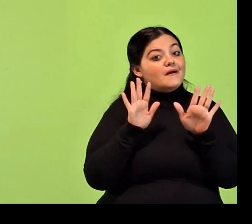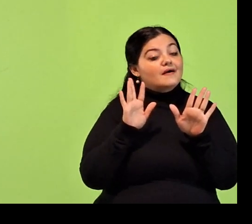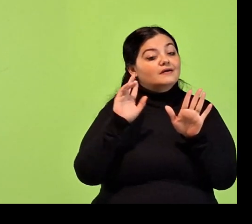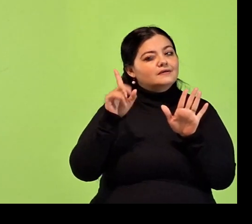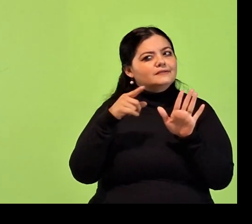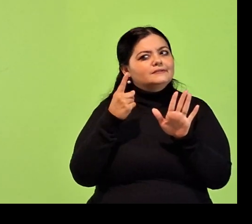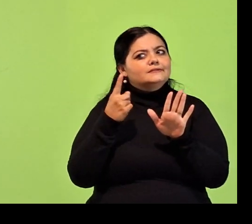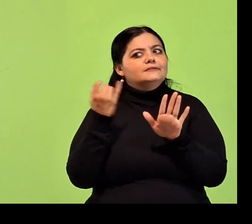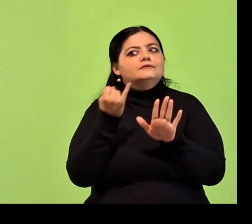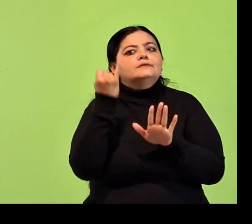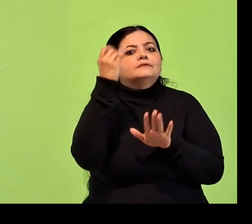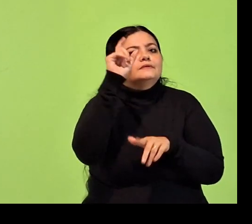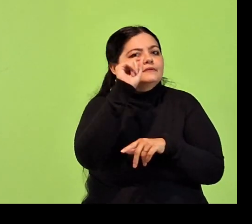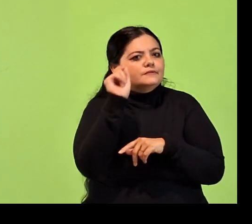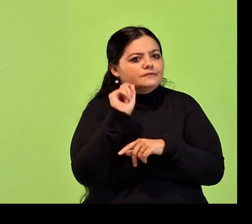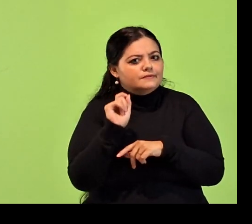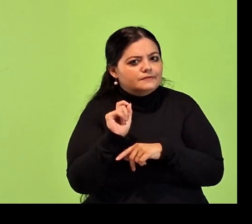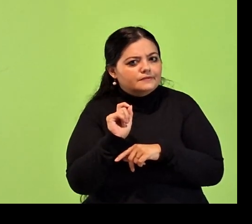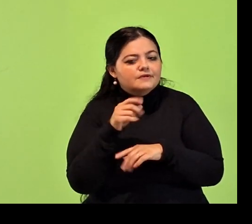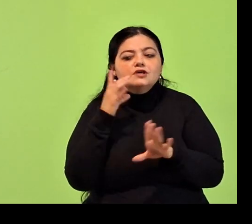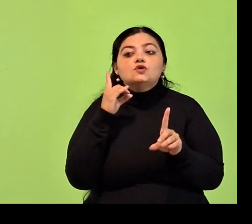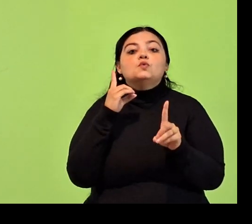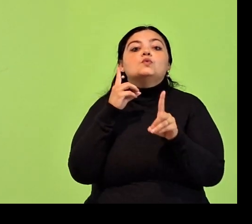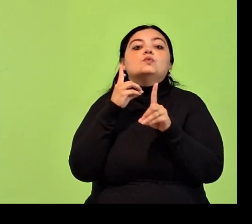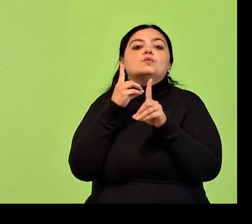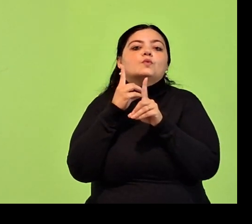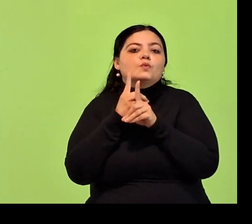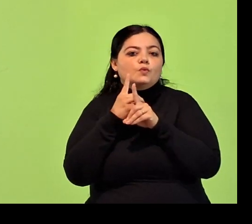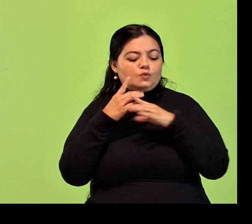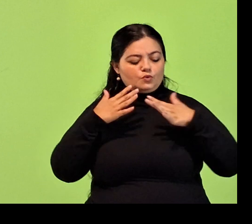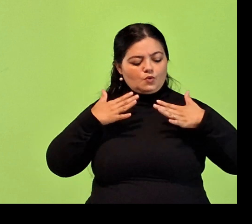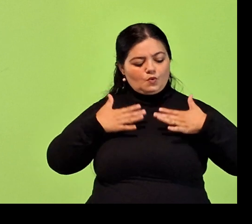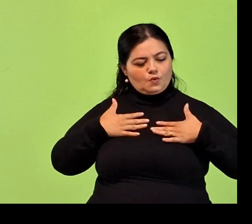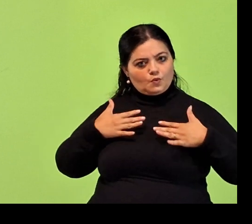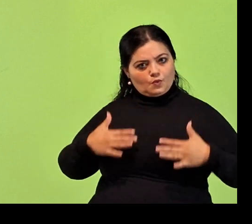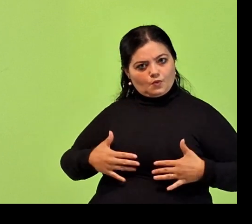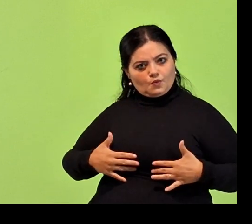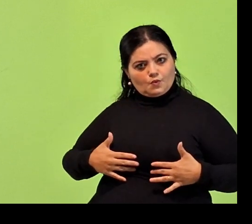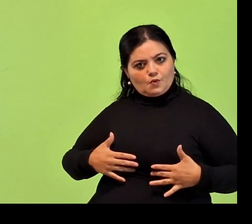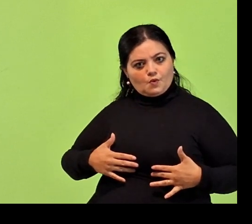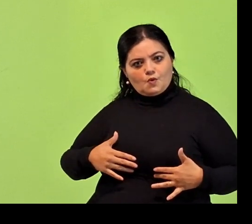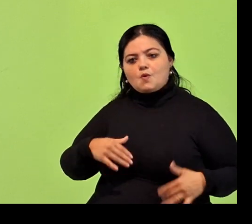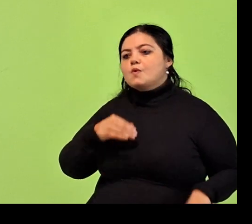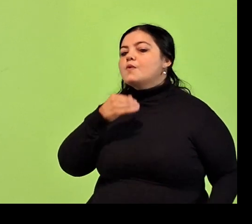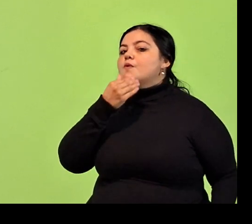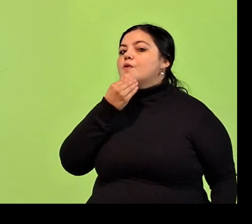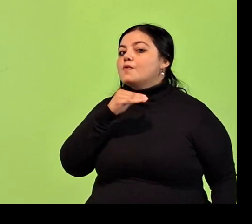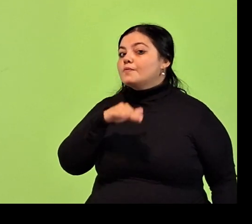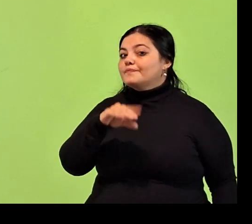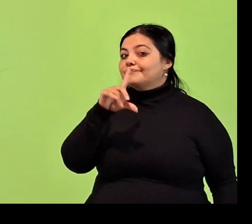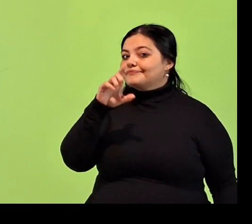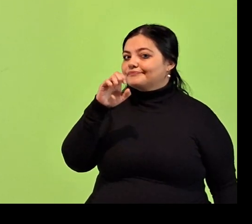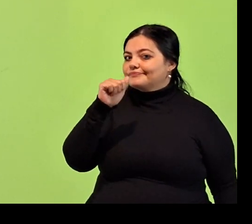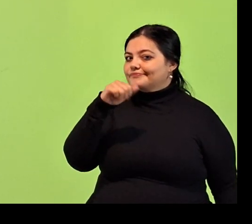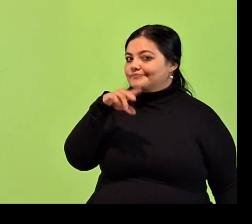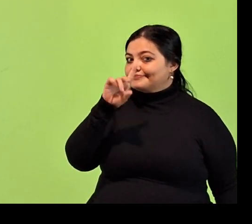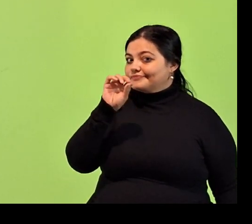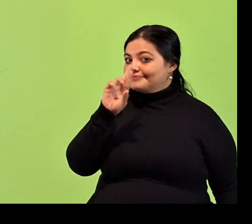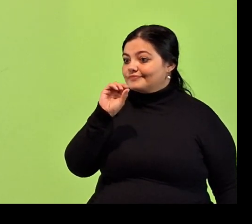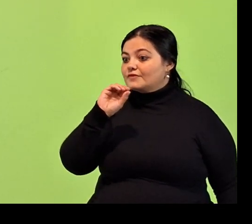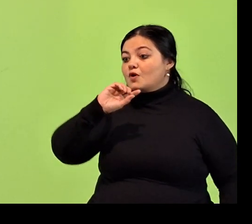muito interessante. Encontraram o corpo do Leandro 1 ano depois do corpo do